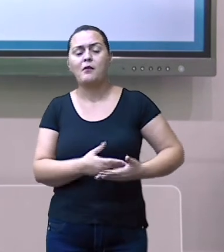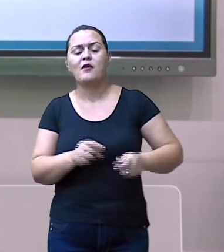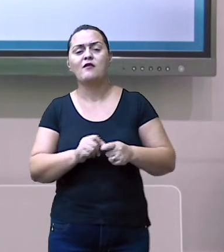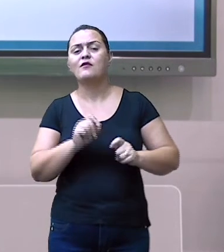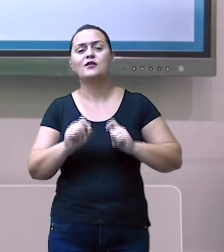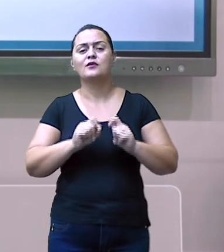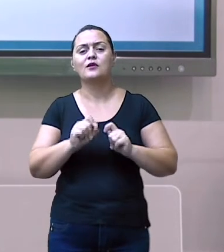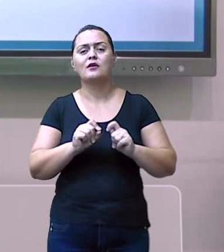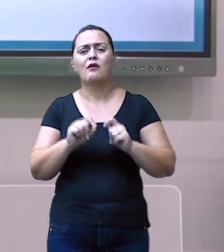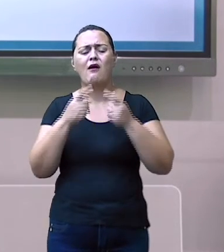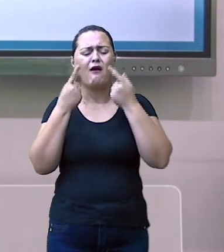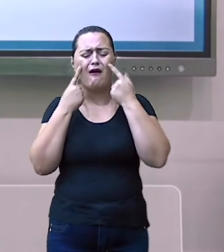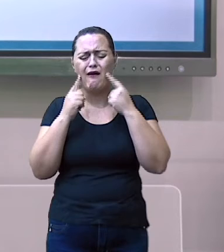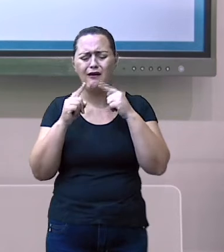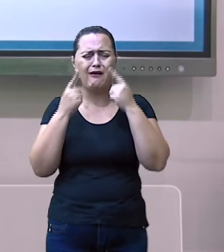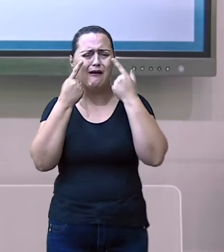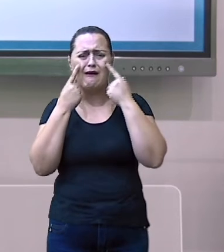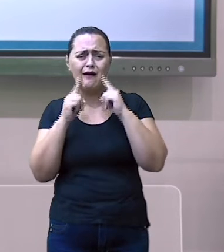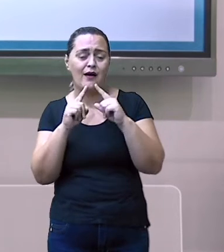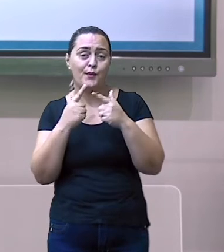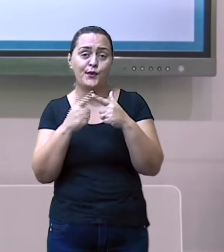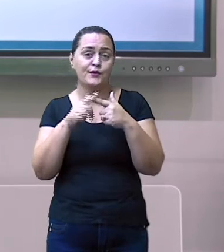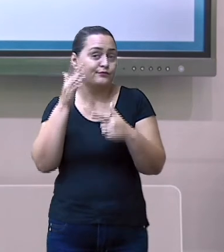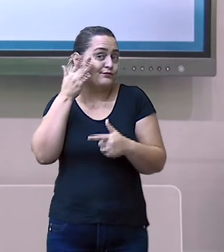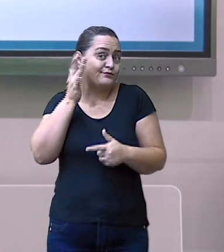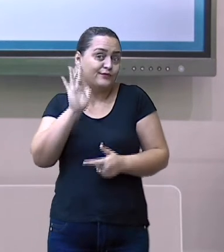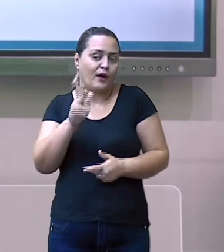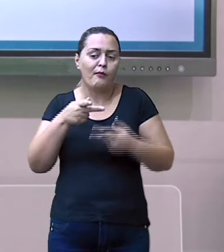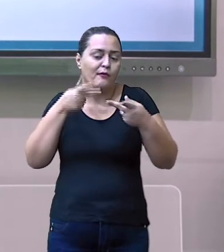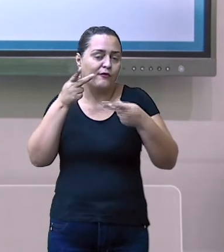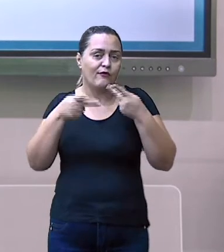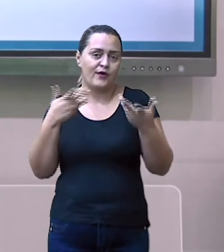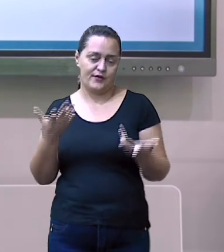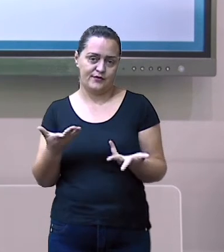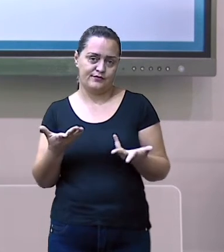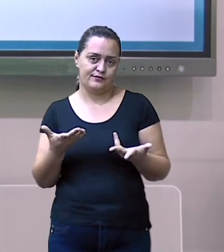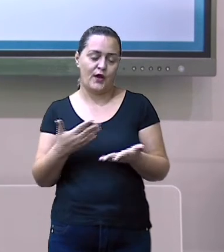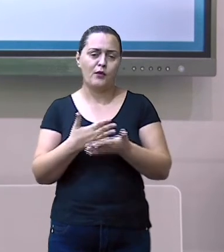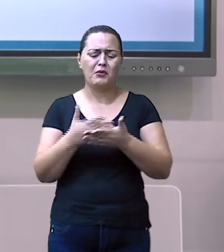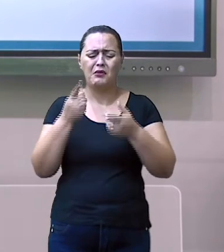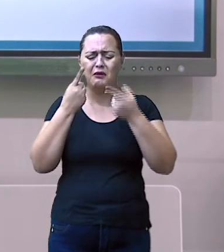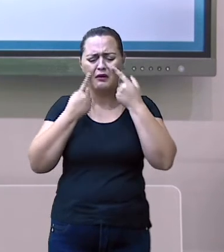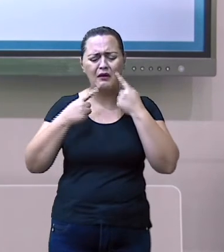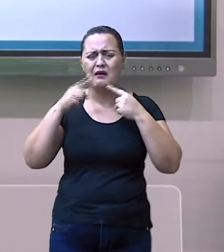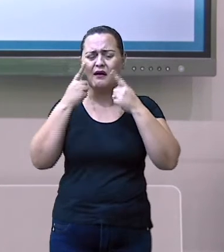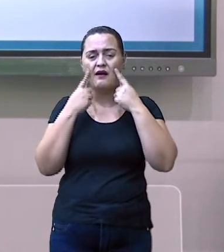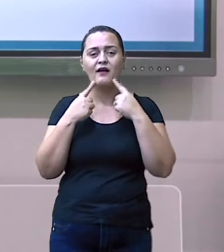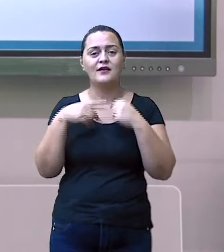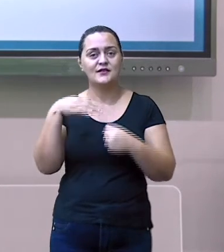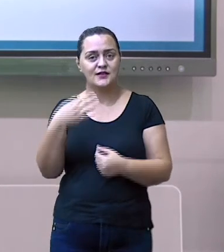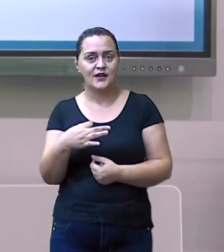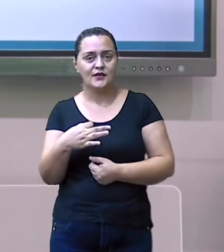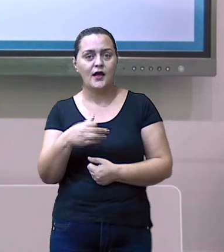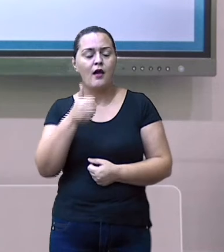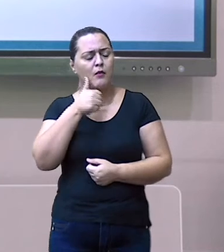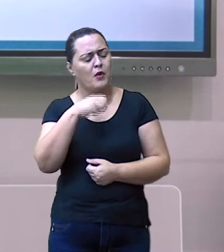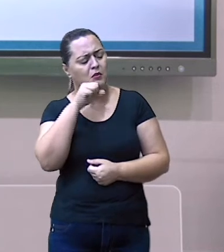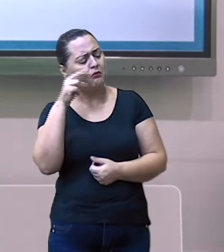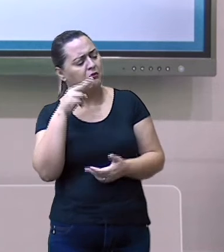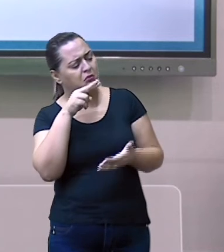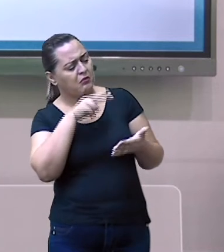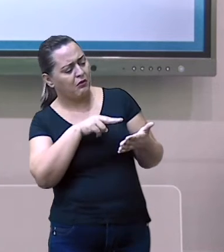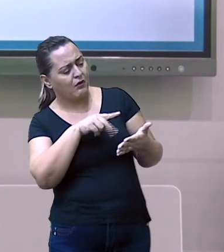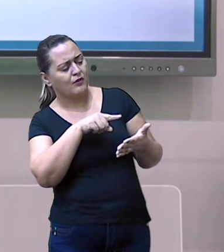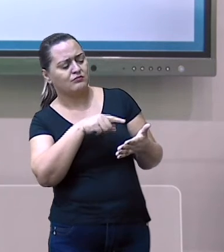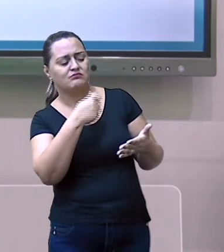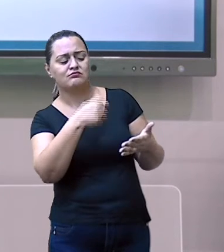quer mamar, ele ainda não fala, né? Não utiliza palavras. O que ele faz? Ele chora e a mãe logo sabe que ele está precisando